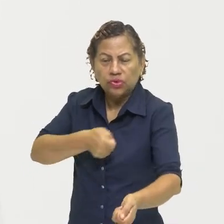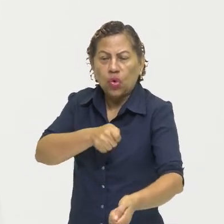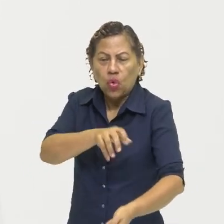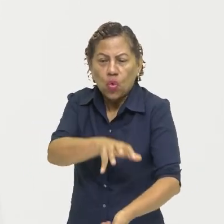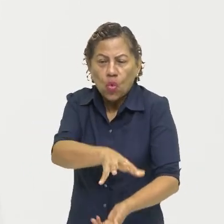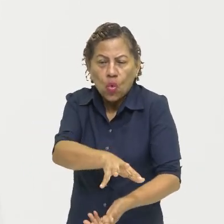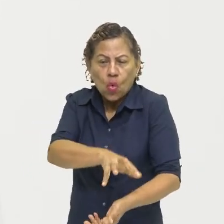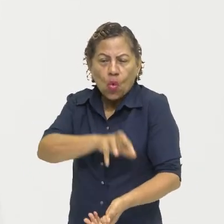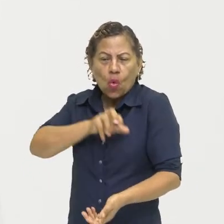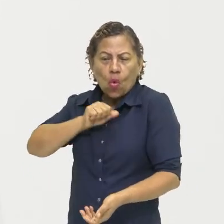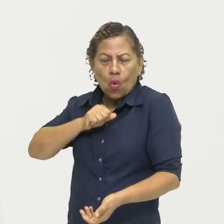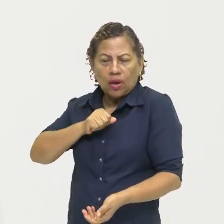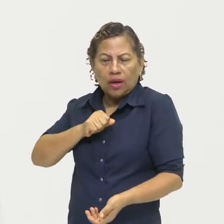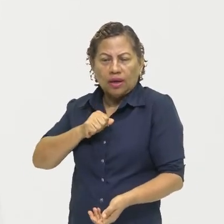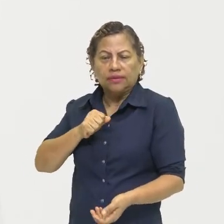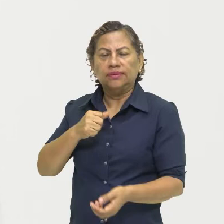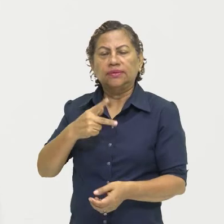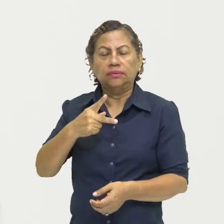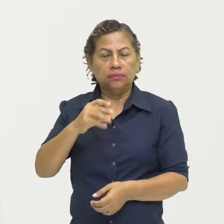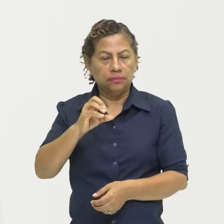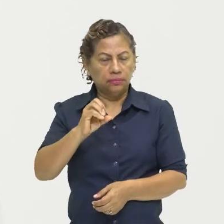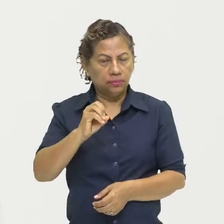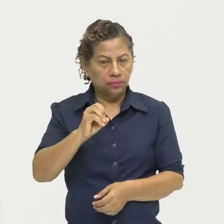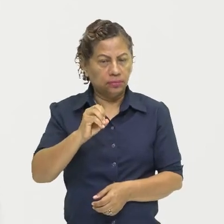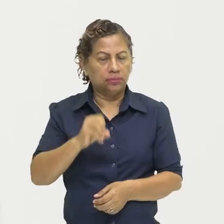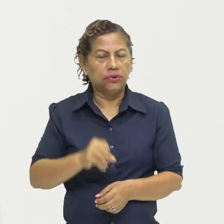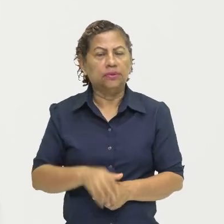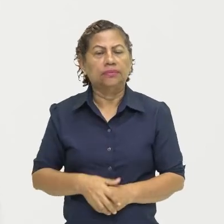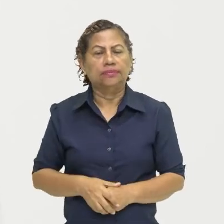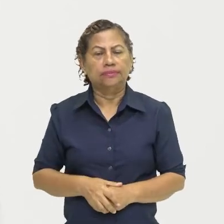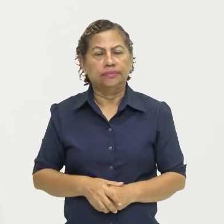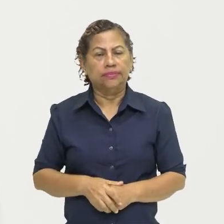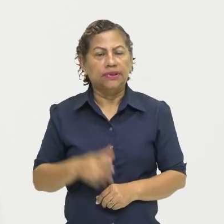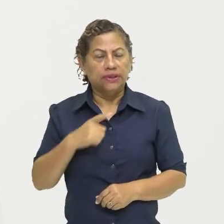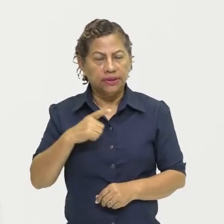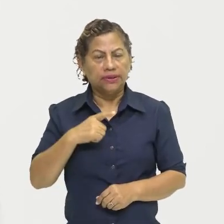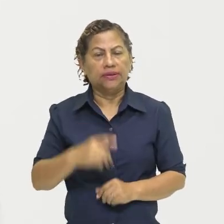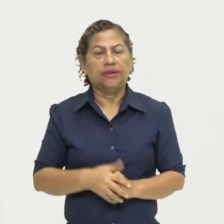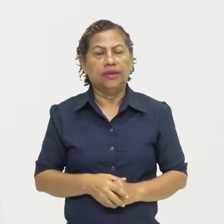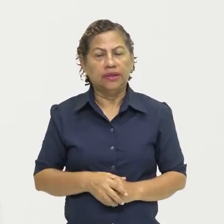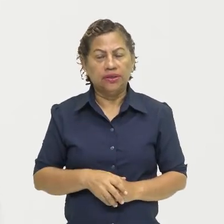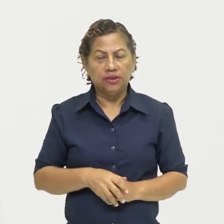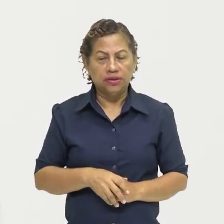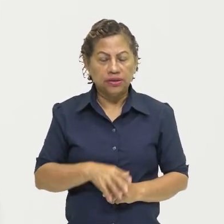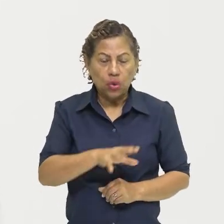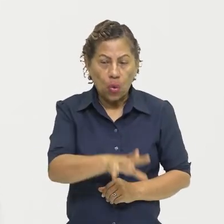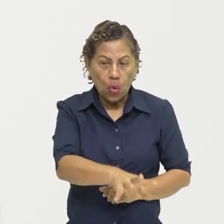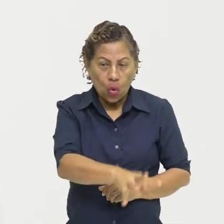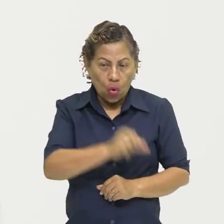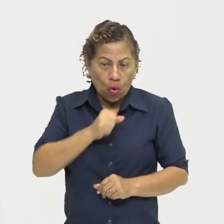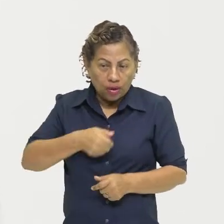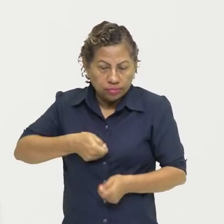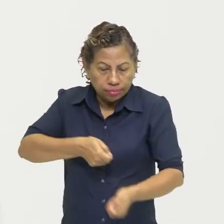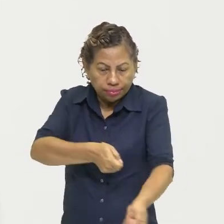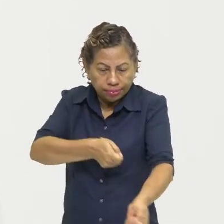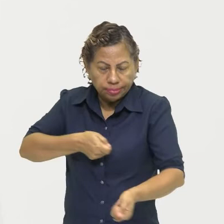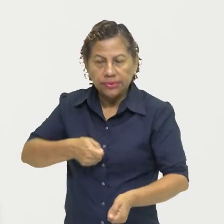da casa, do escritório. Então, aqui, como ele está no sentido de absorver, ele não pede